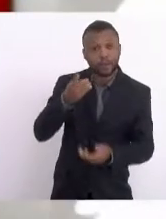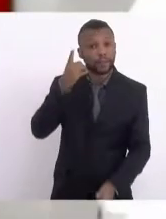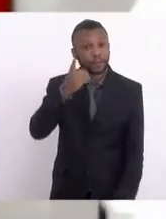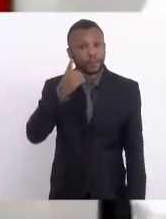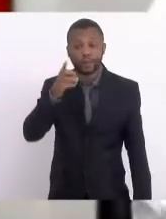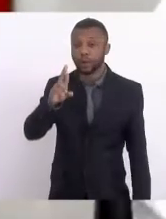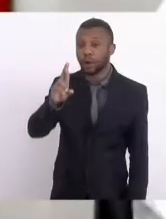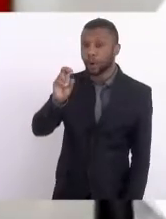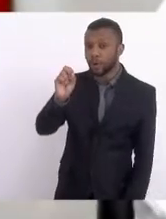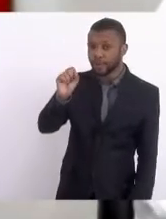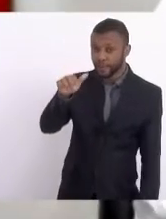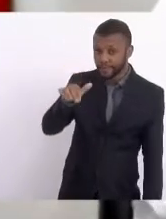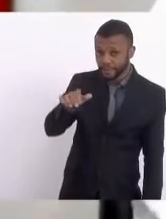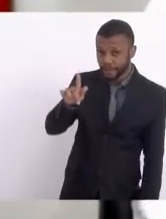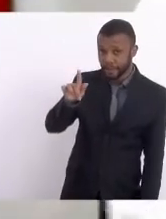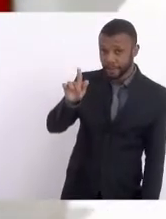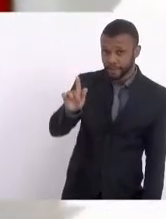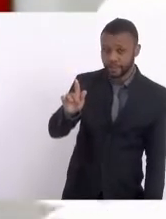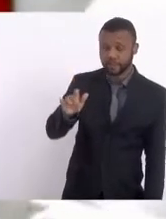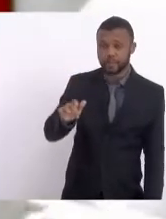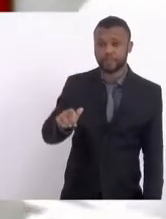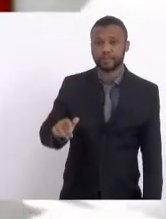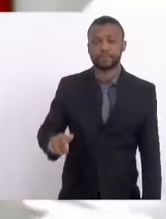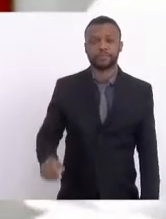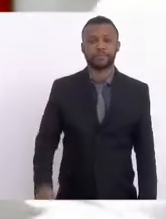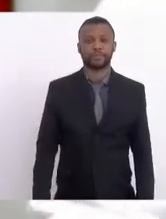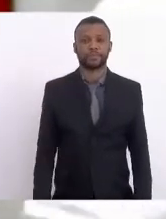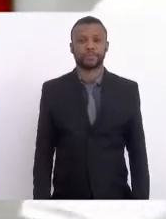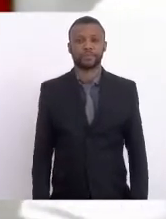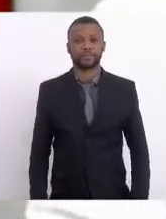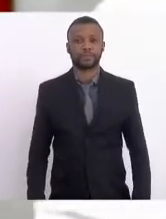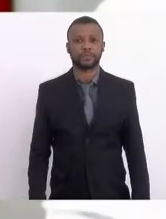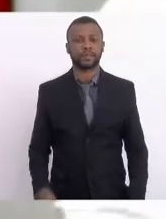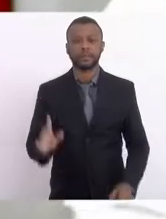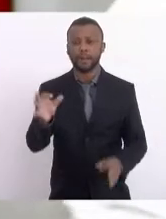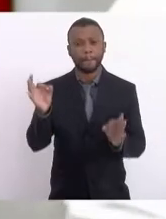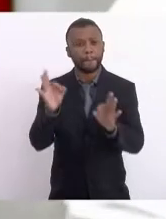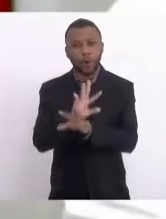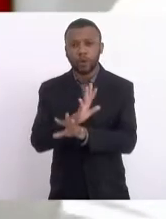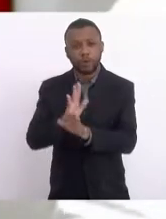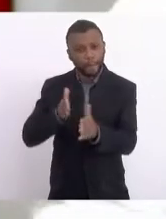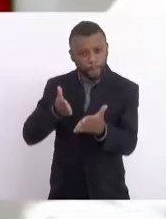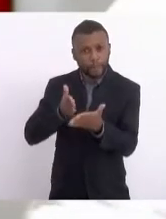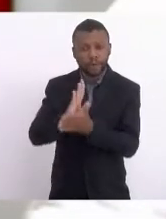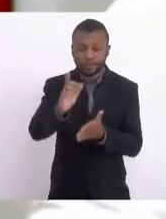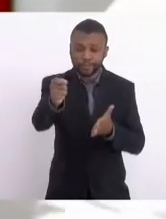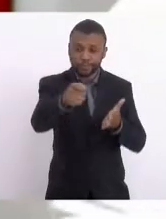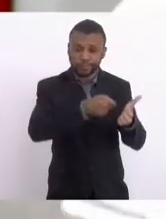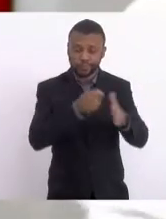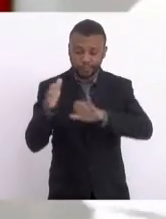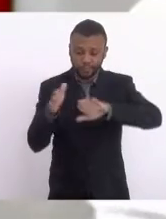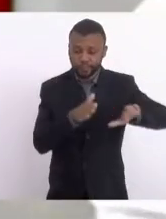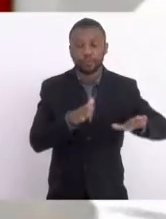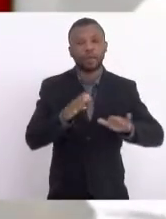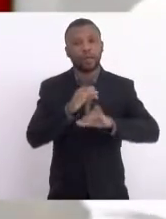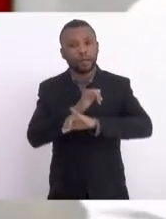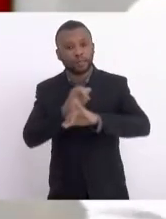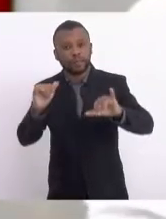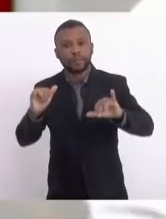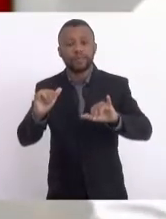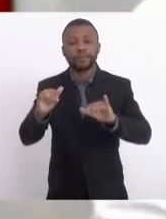não havendo quem queira discutir, em votação, senhores que aprovam, permaneçam como estão. Aprovado, vai à promulgação. Anuncio, indicação legislativa